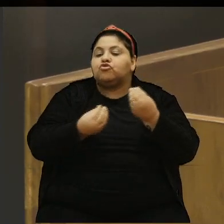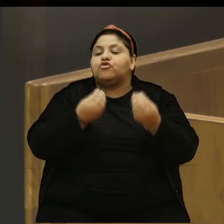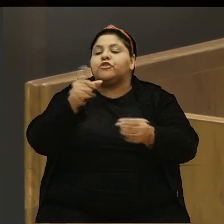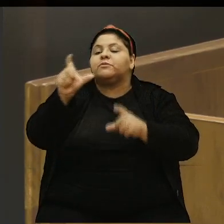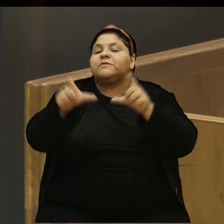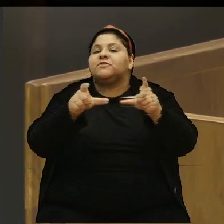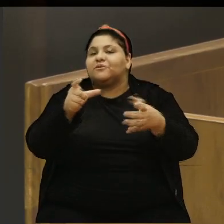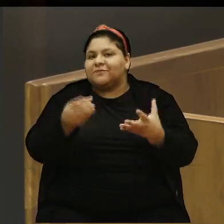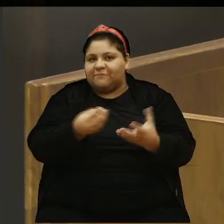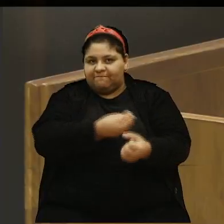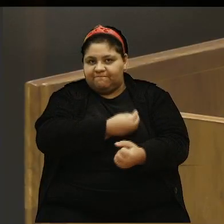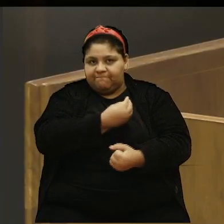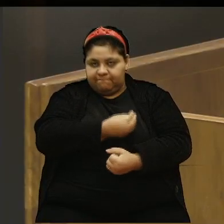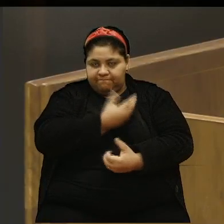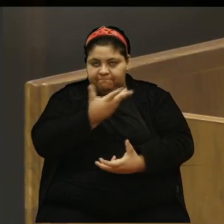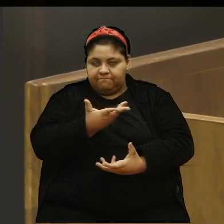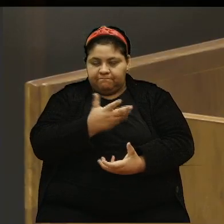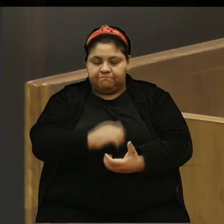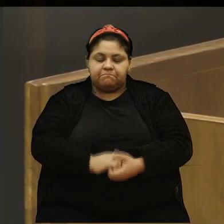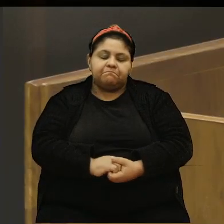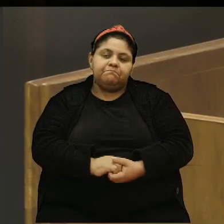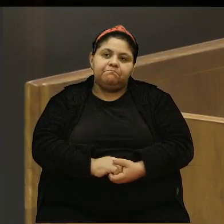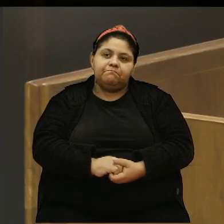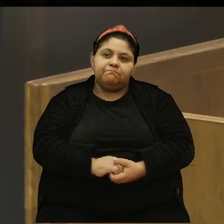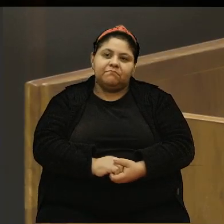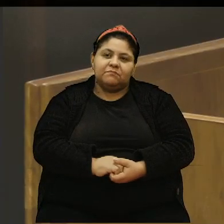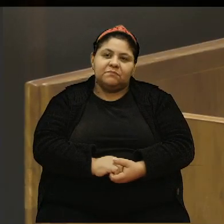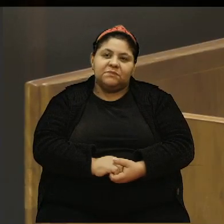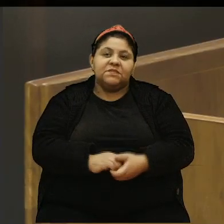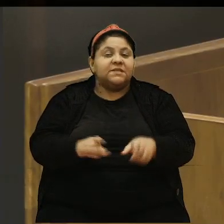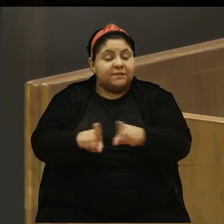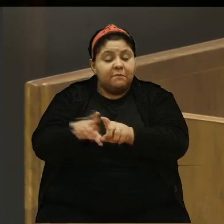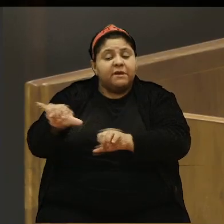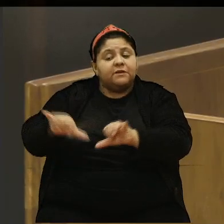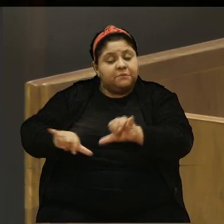pessoas que estão nas bacias estão sentindo, estão sofrendo.